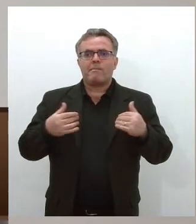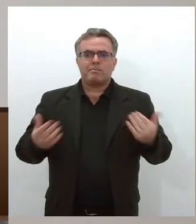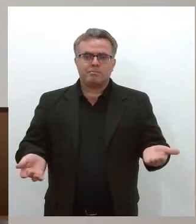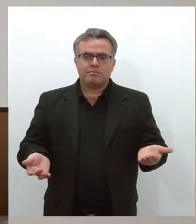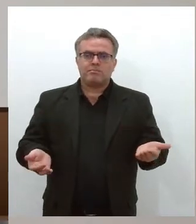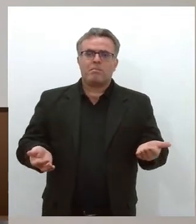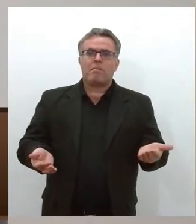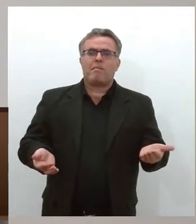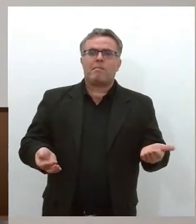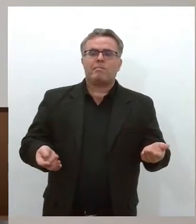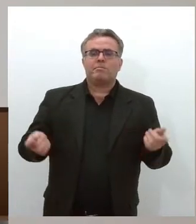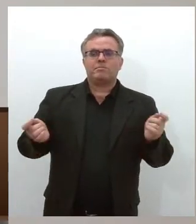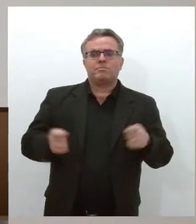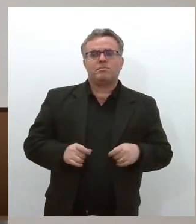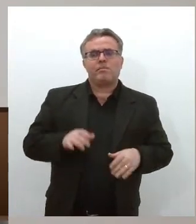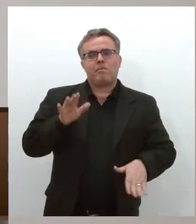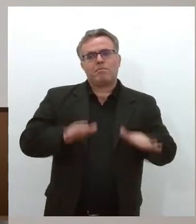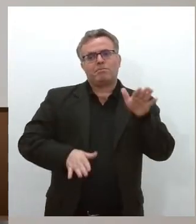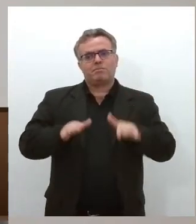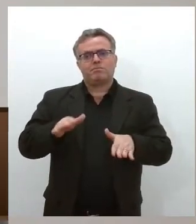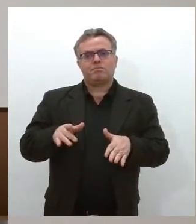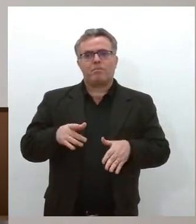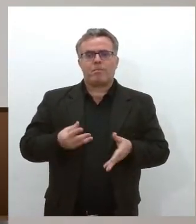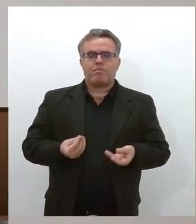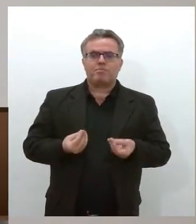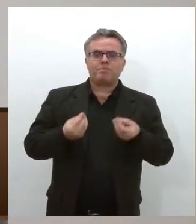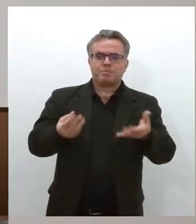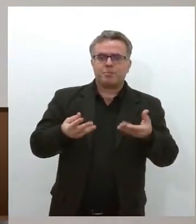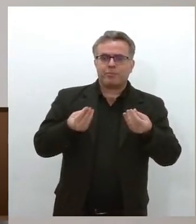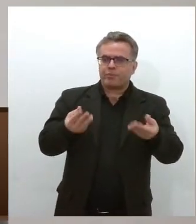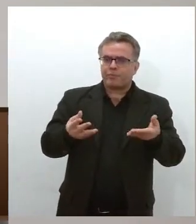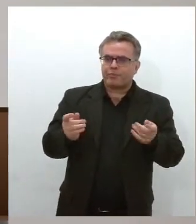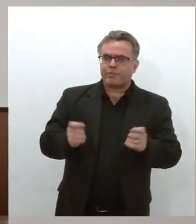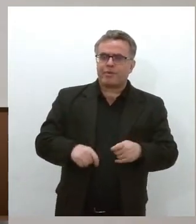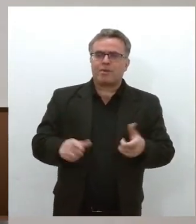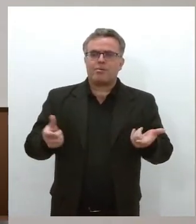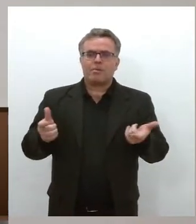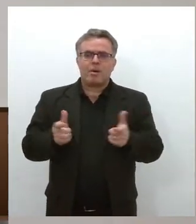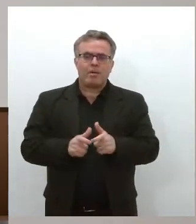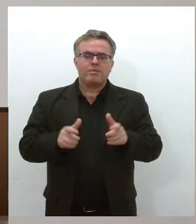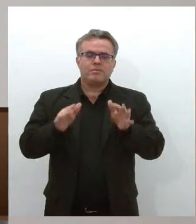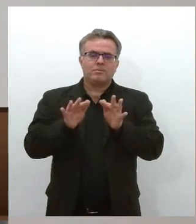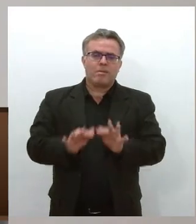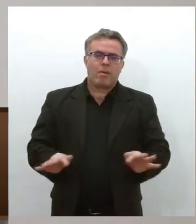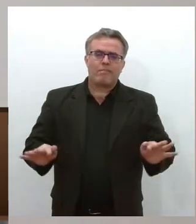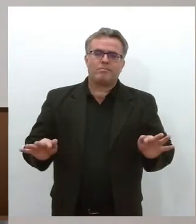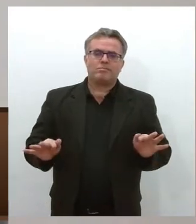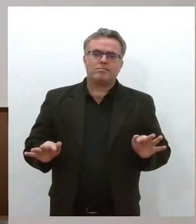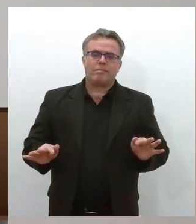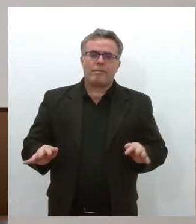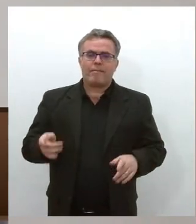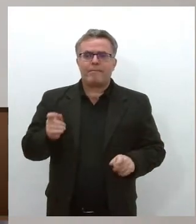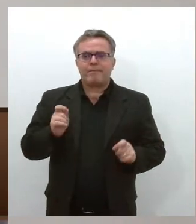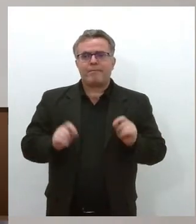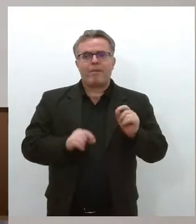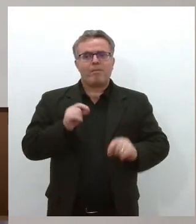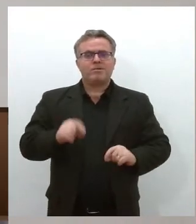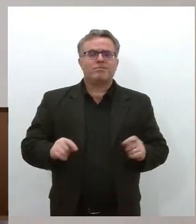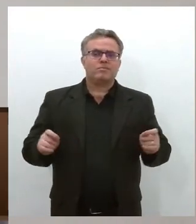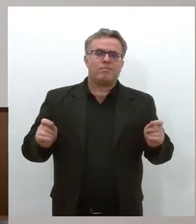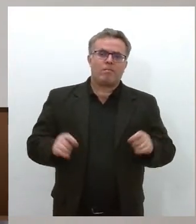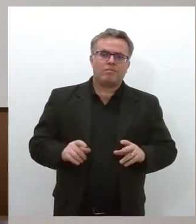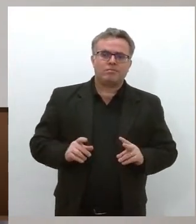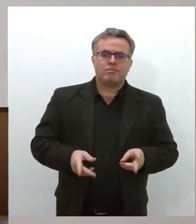eleitoral, muitas das vezes recebendo, mas recebendo de forma muito pequena a necessidade que ela tem. Muitas mulheres não tiveram a sua